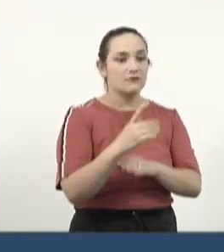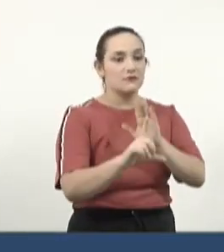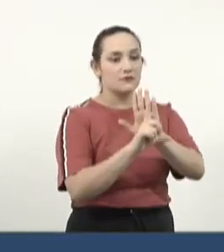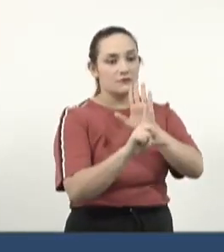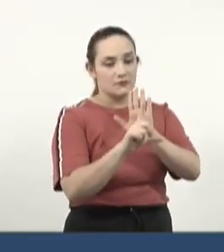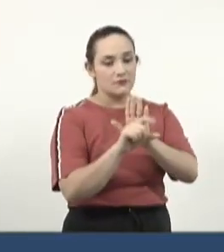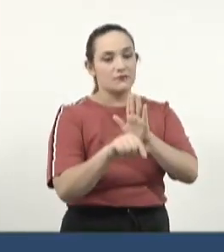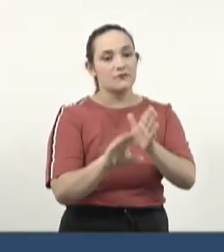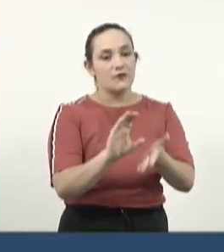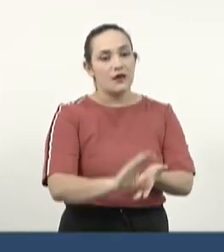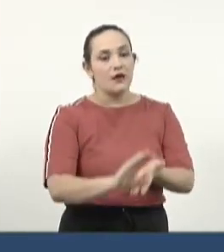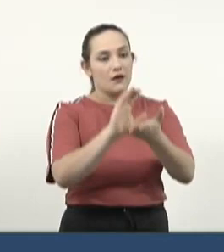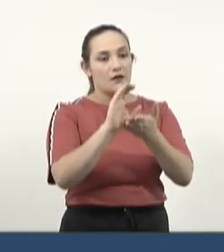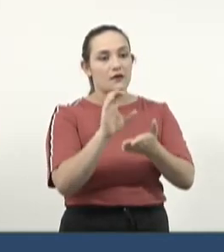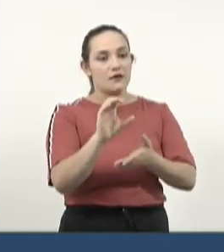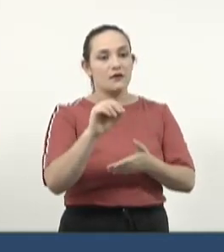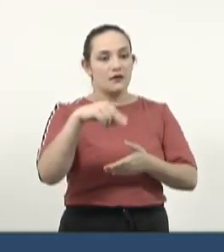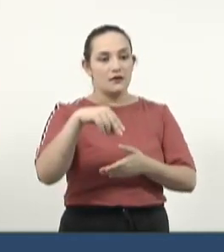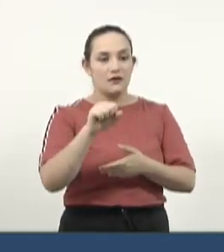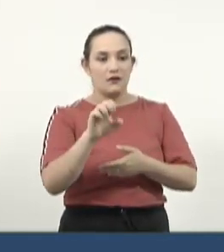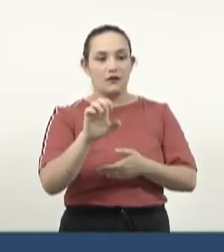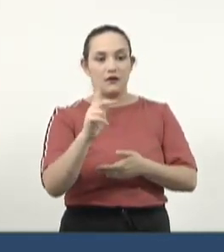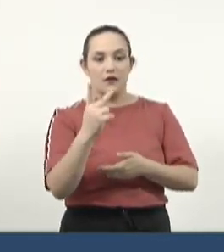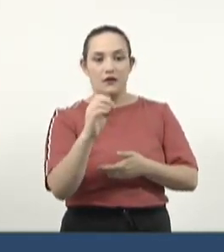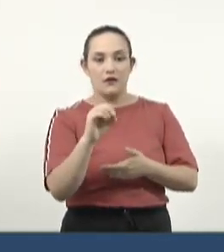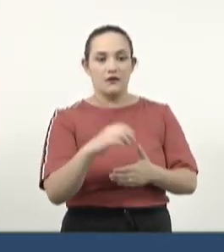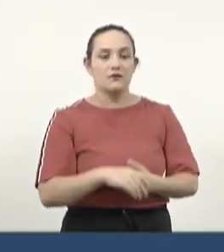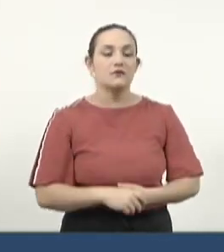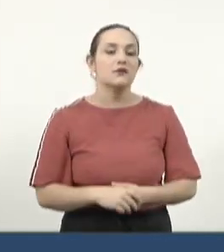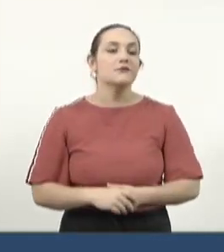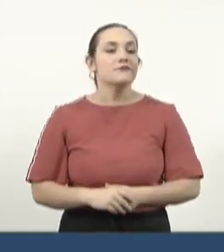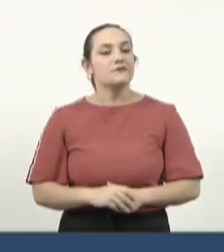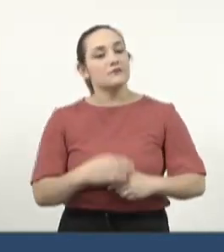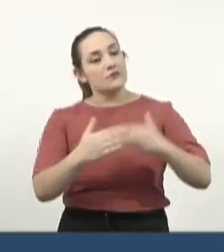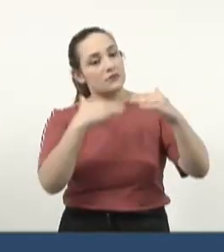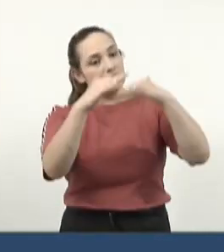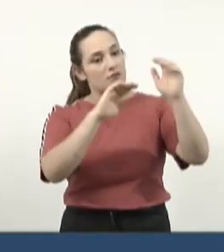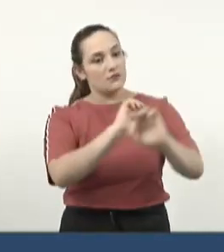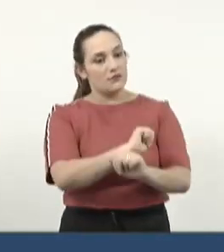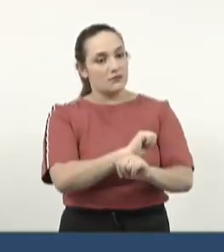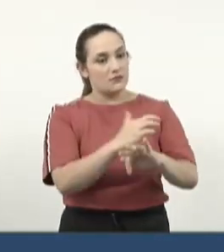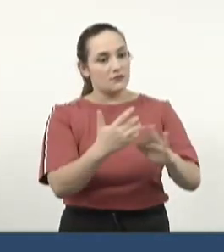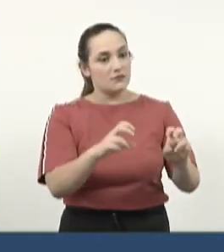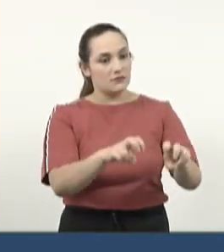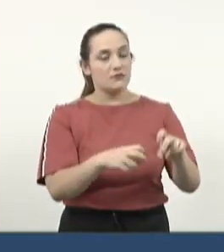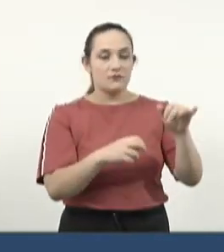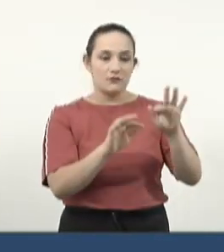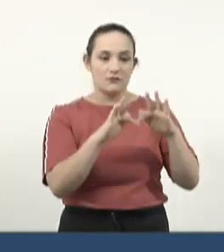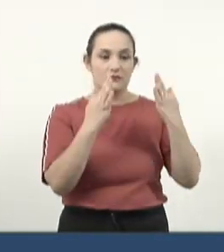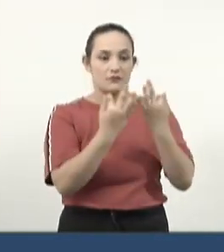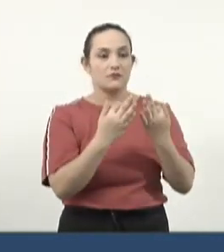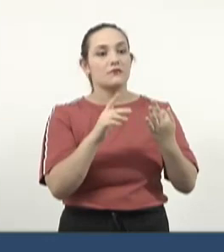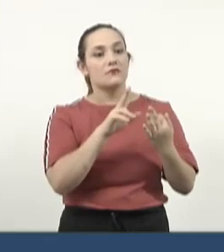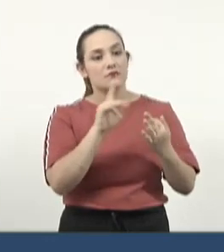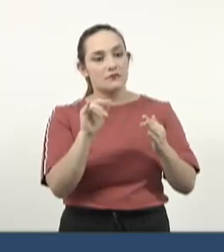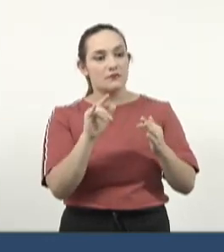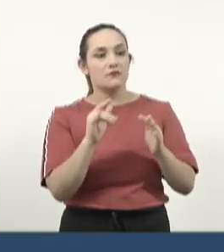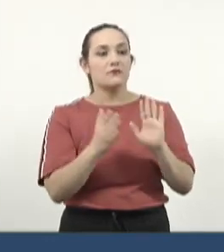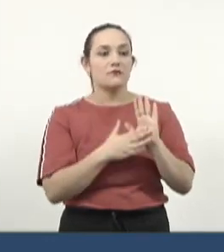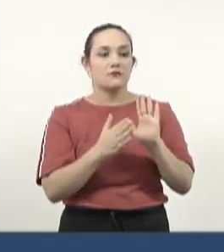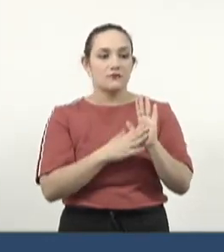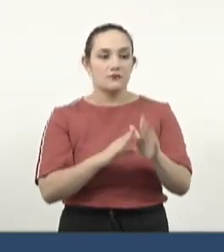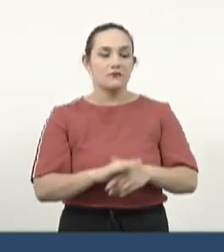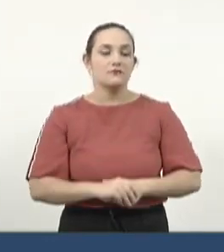do funcionamento do Conselho Estadual de Desenvolvimento da Agricultura Familiar, nós vamos também propor a